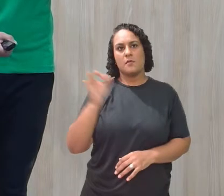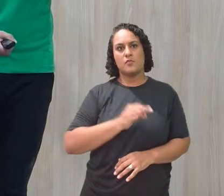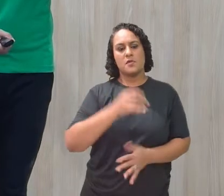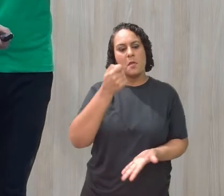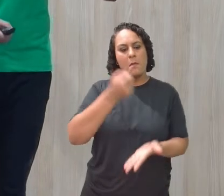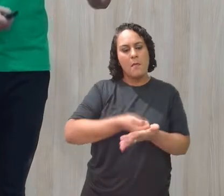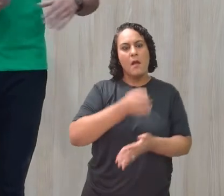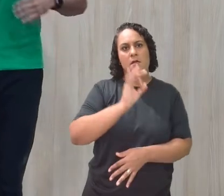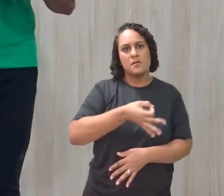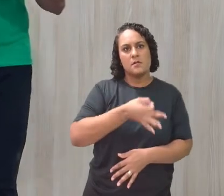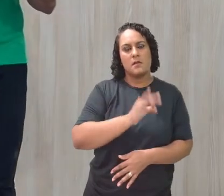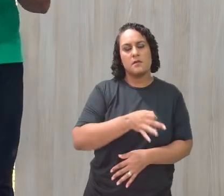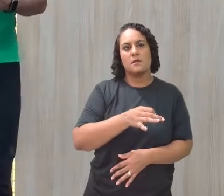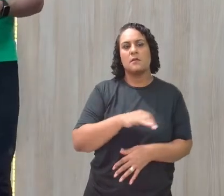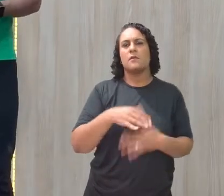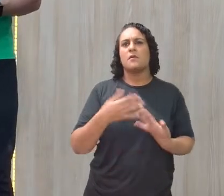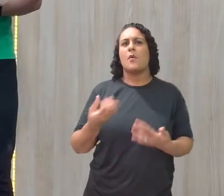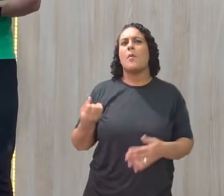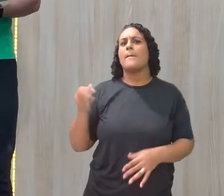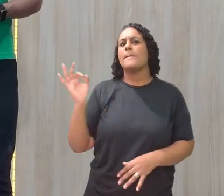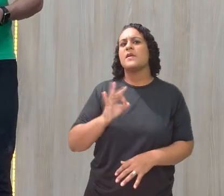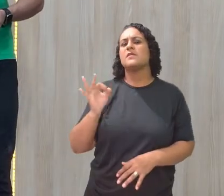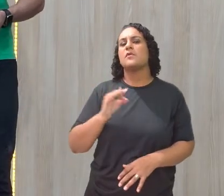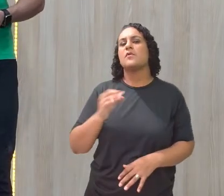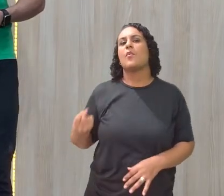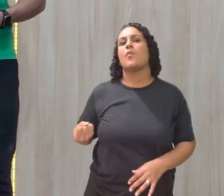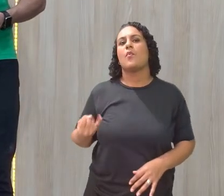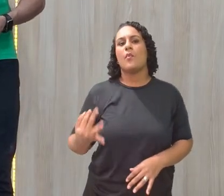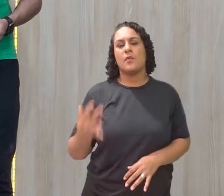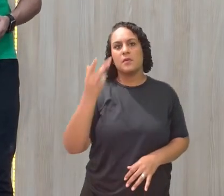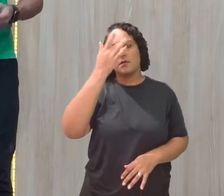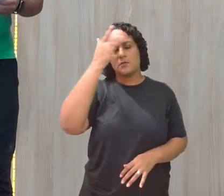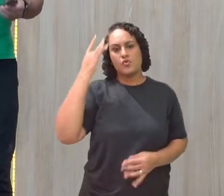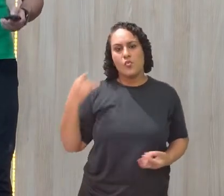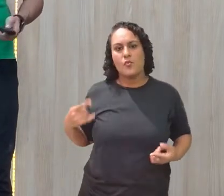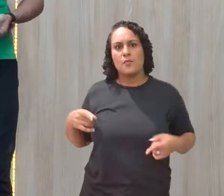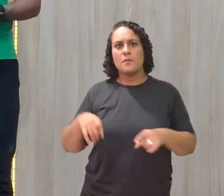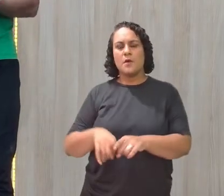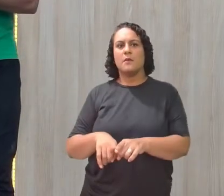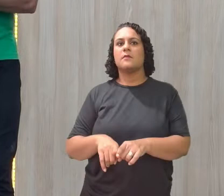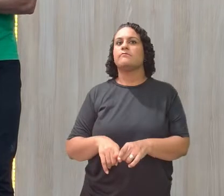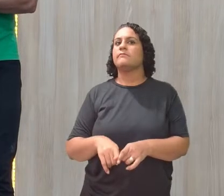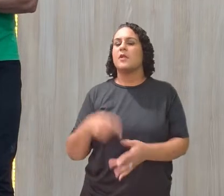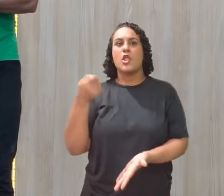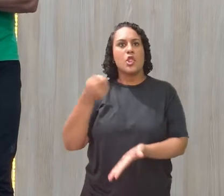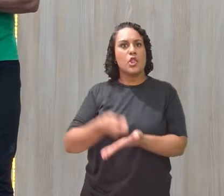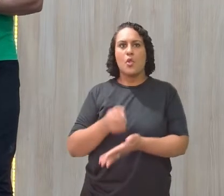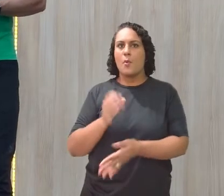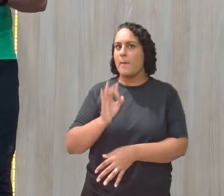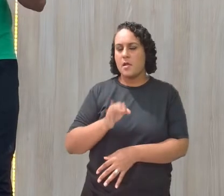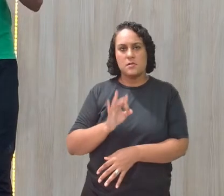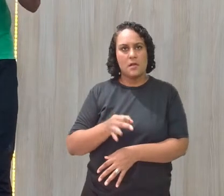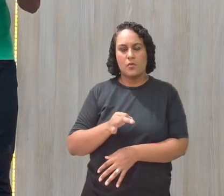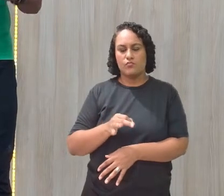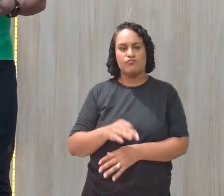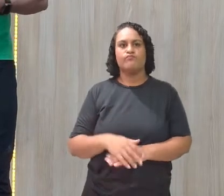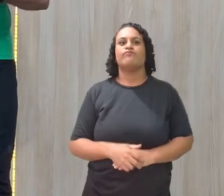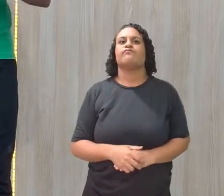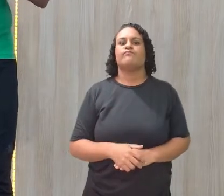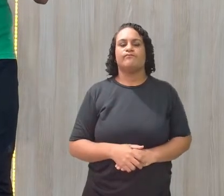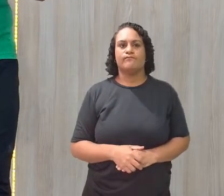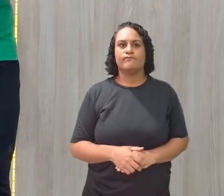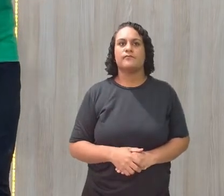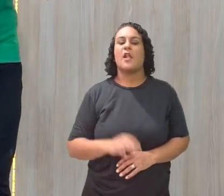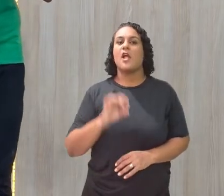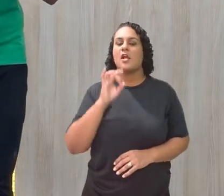em dia, qual é o percentual do pessoal aí, dos sócios, que estão inadimplentes. Então, eu falei para você, é só